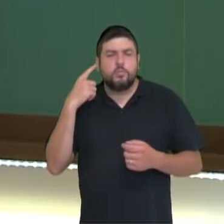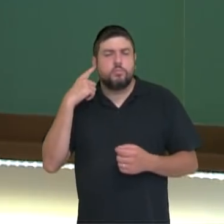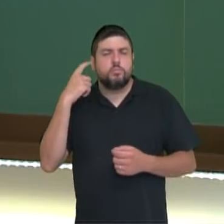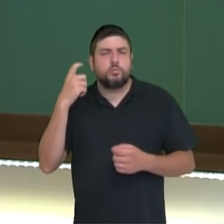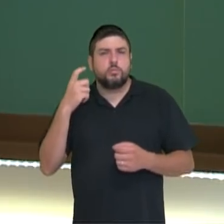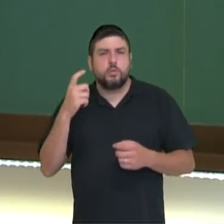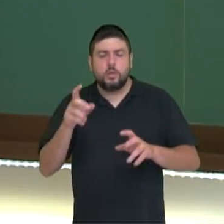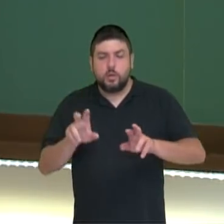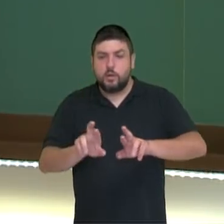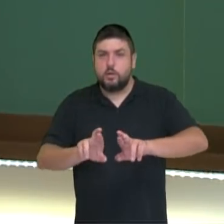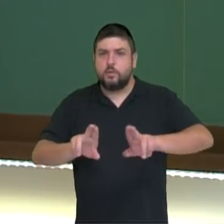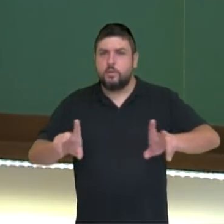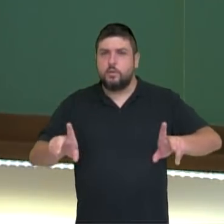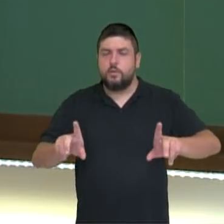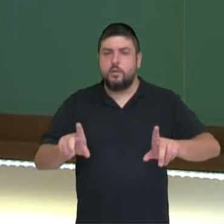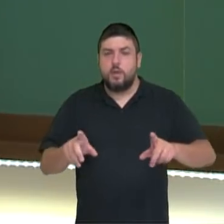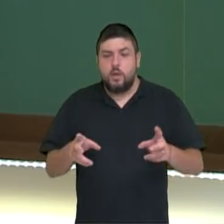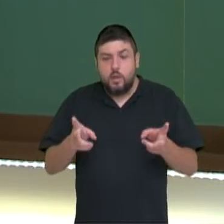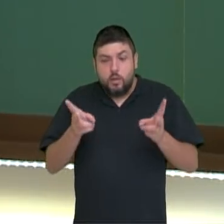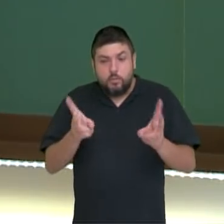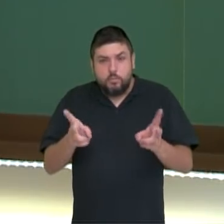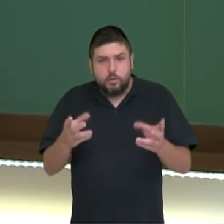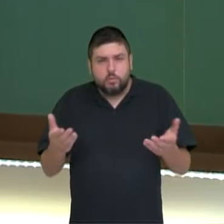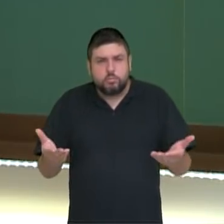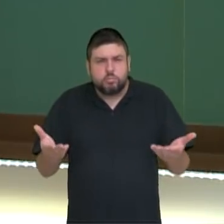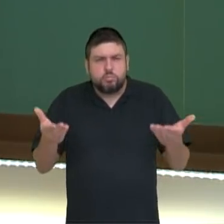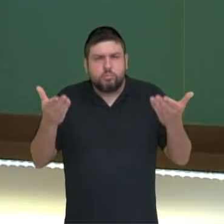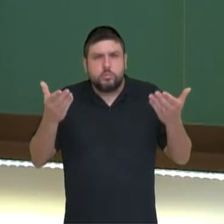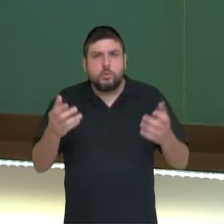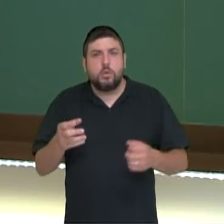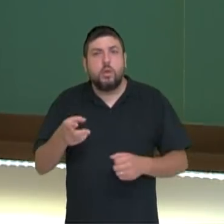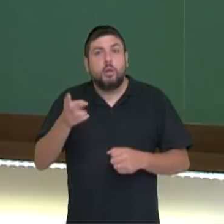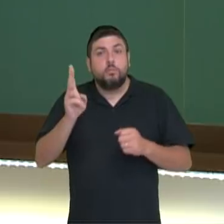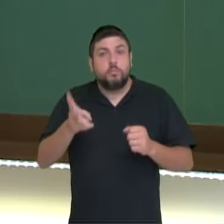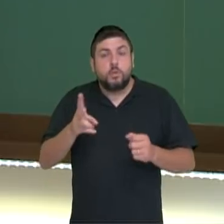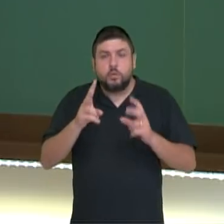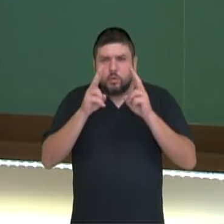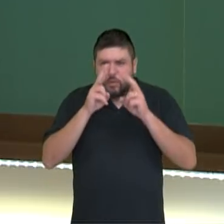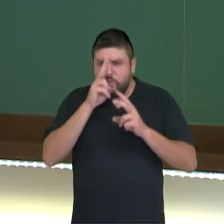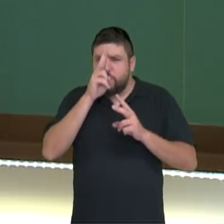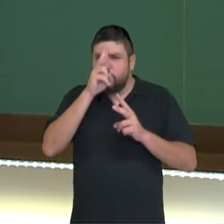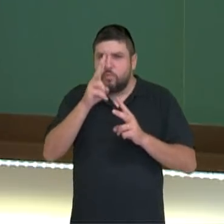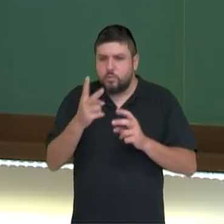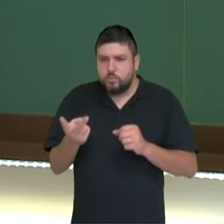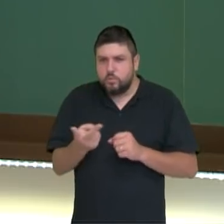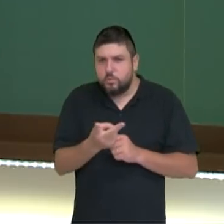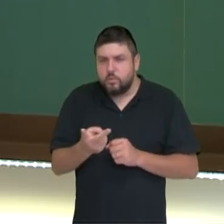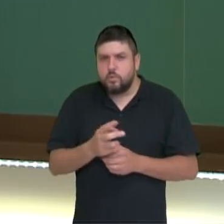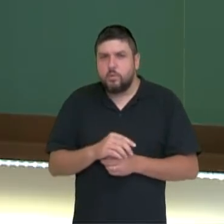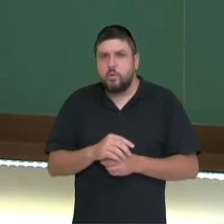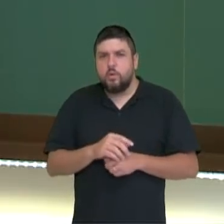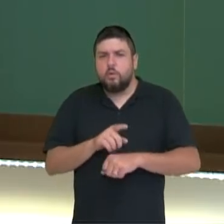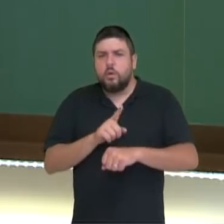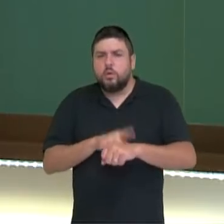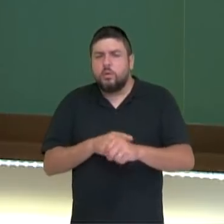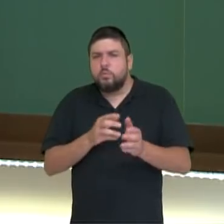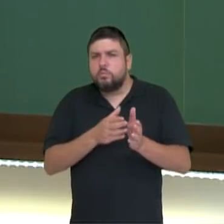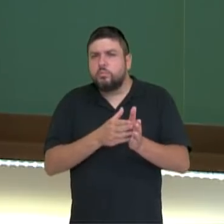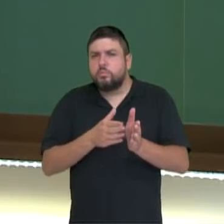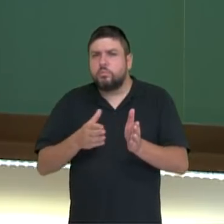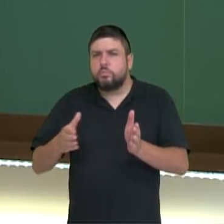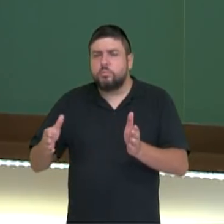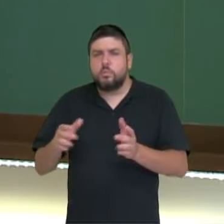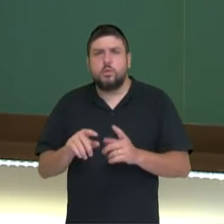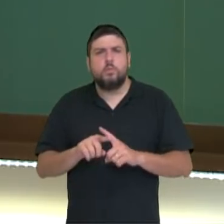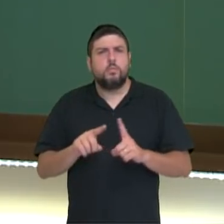possuem a mesma altura, mesma intensidade, a mesma duração. Mas então, o que